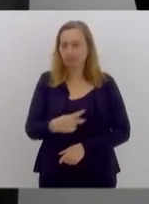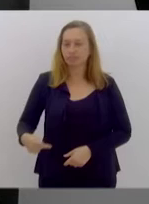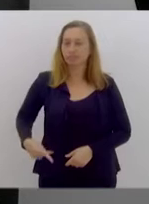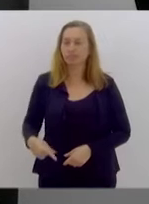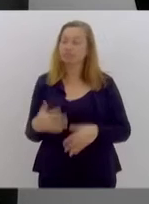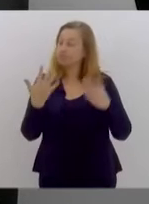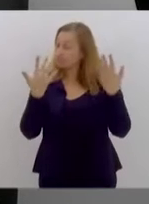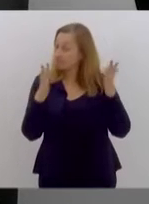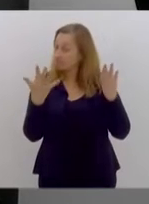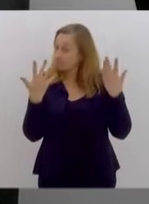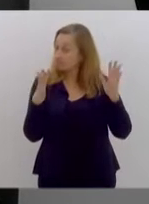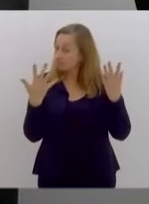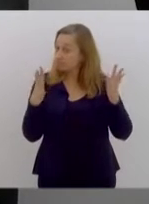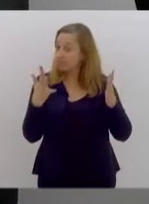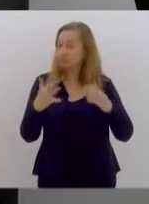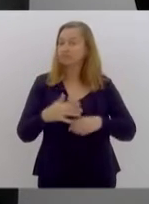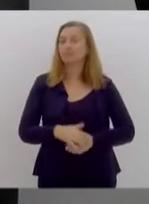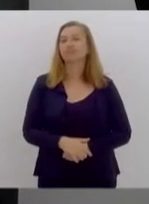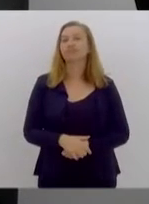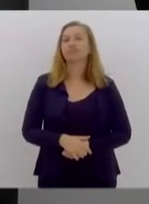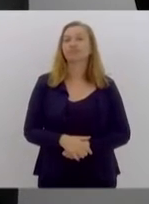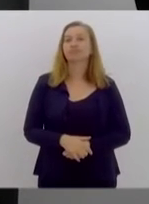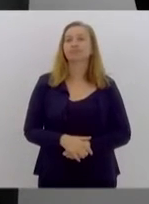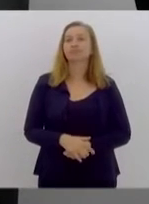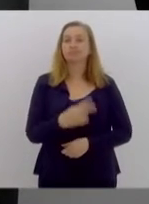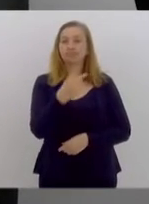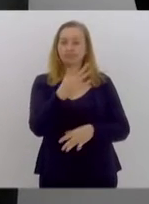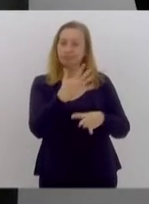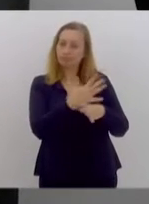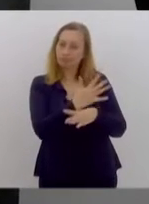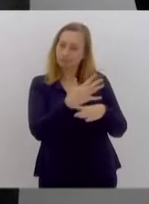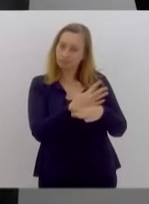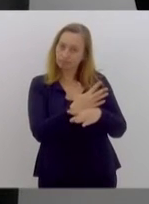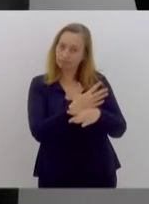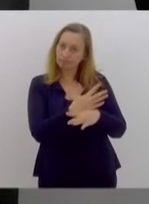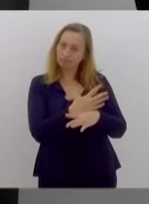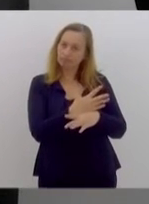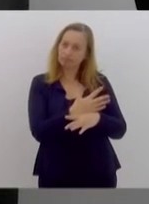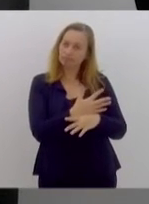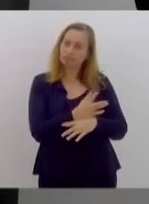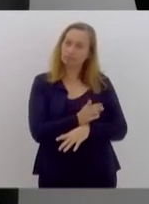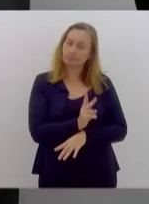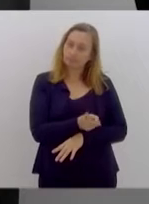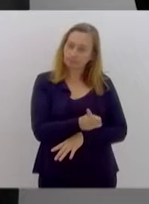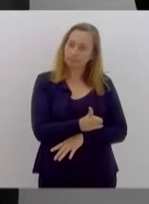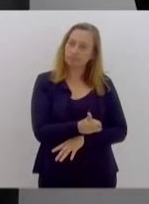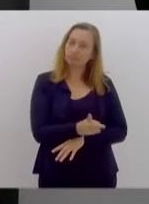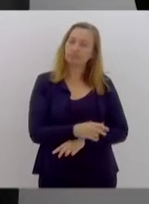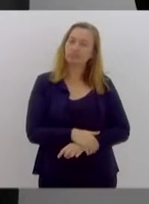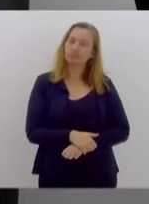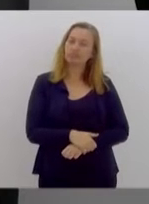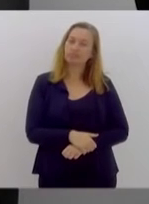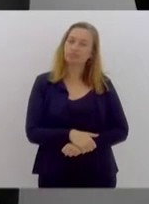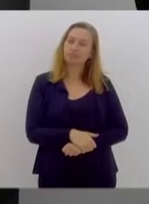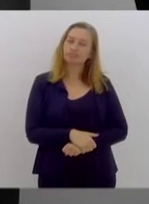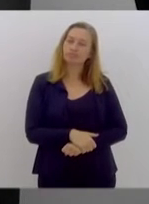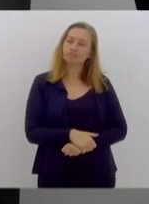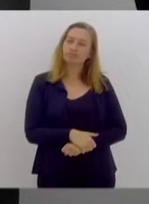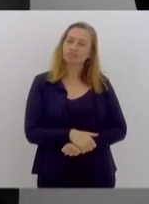prudear até na cidade de vossa excelência que sempre buscou instalar